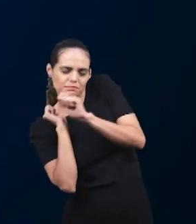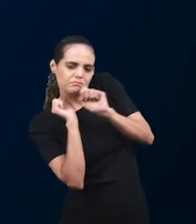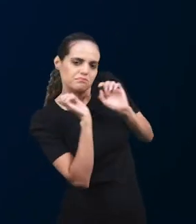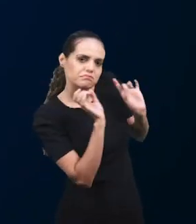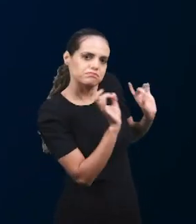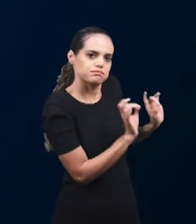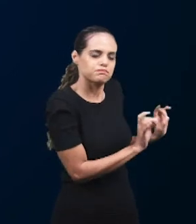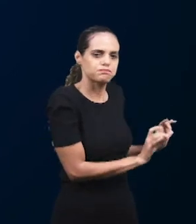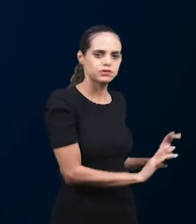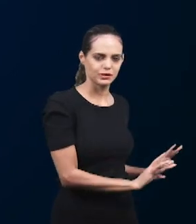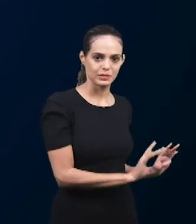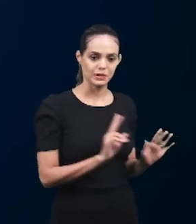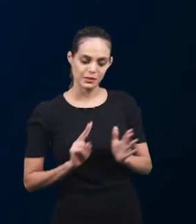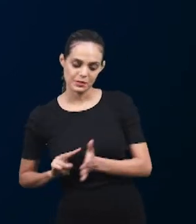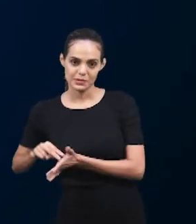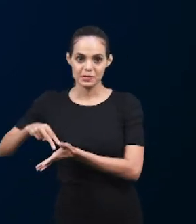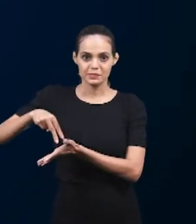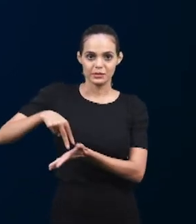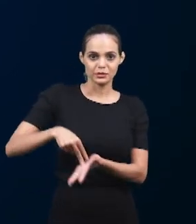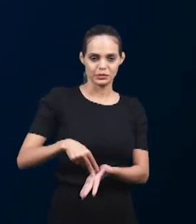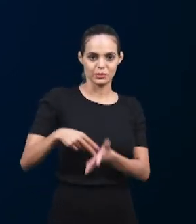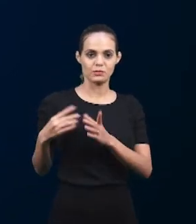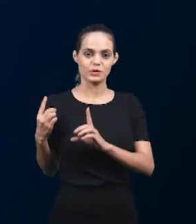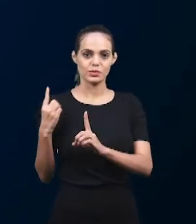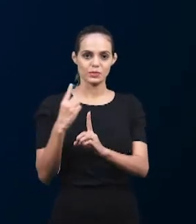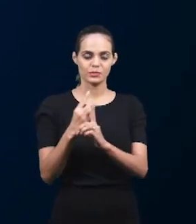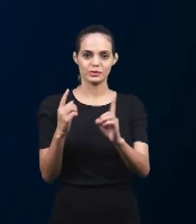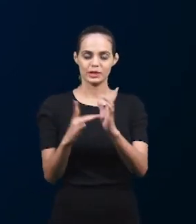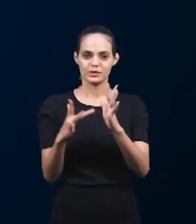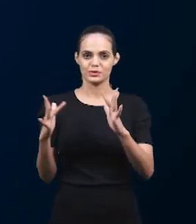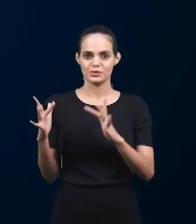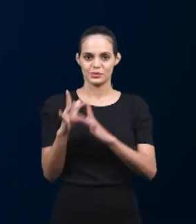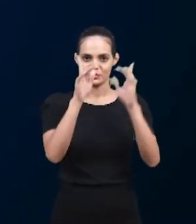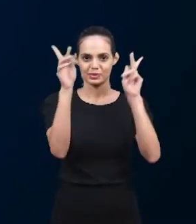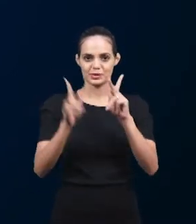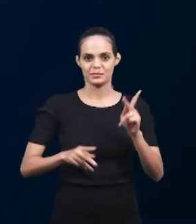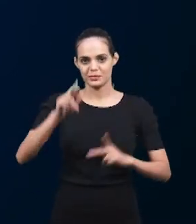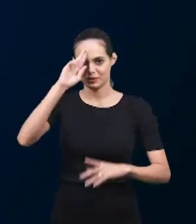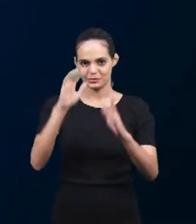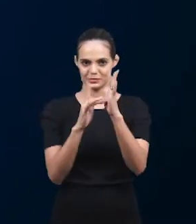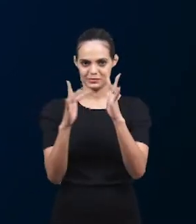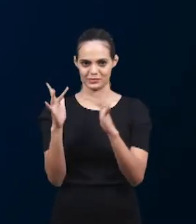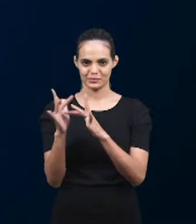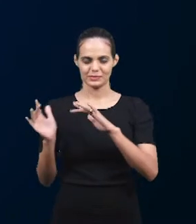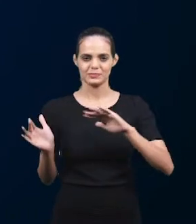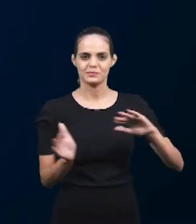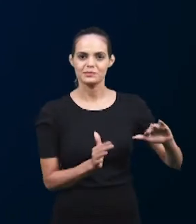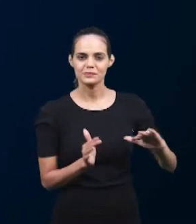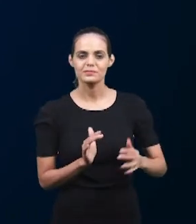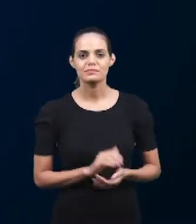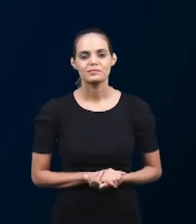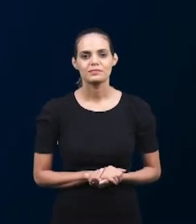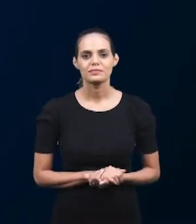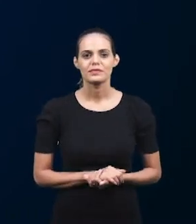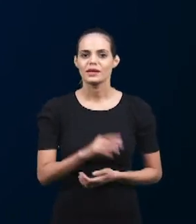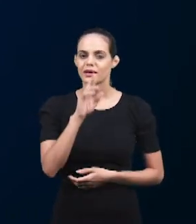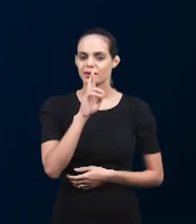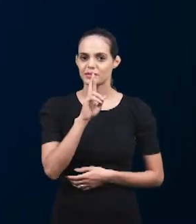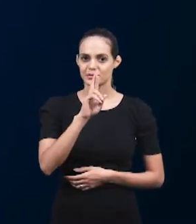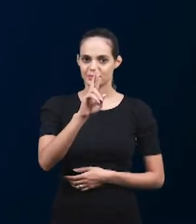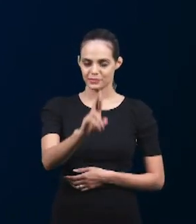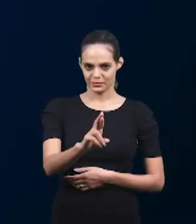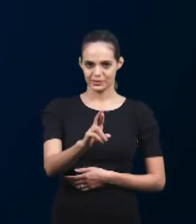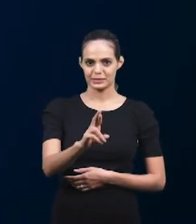levantou-se e foi ter com Jesus. A paz, Senhor, irmãos. A resposta da pergunta 1 é: